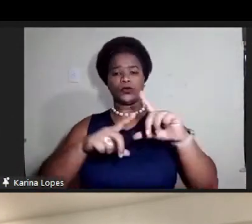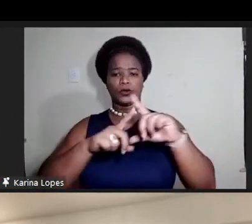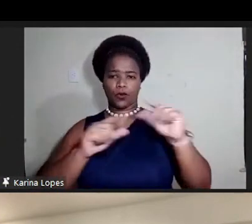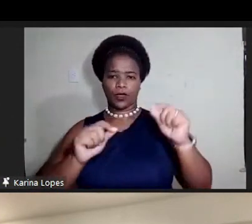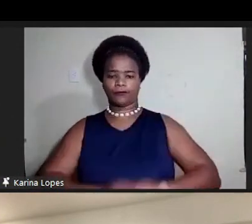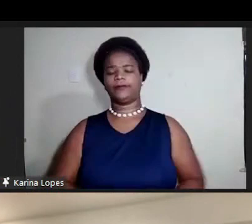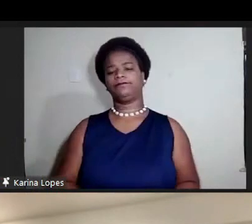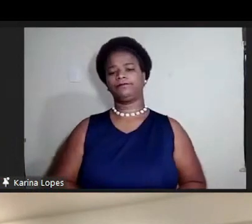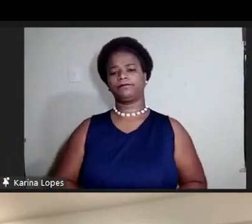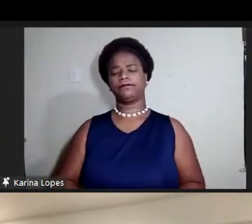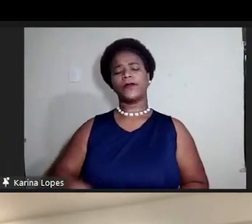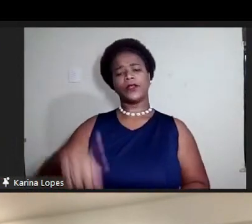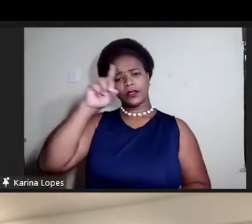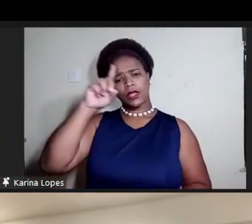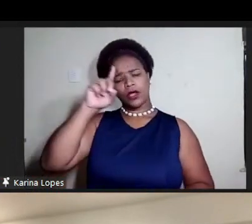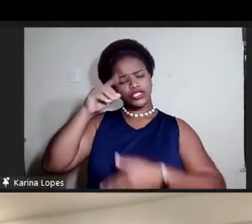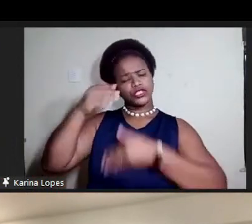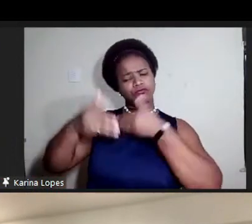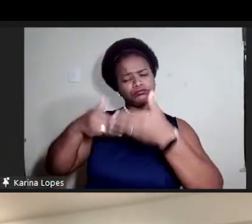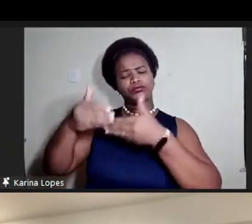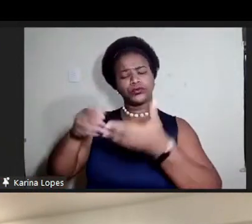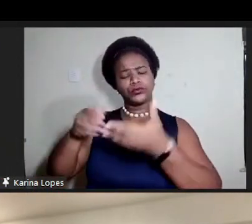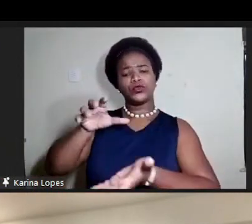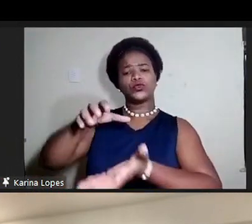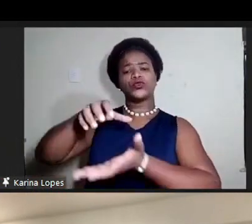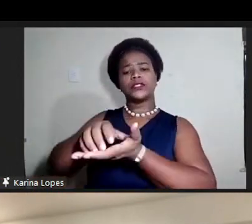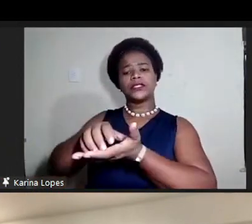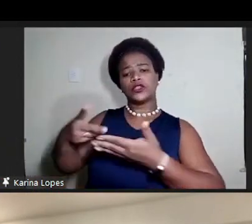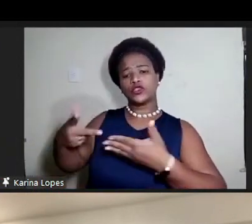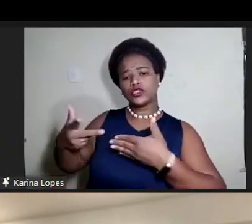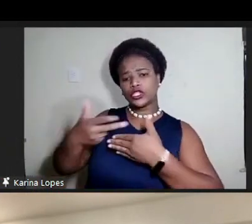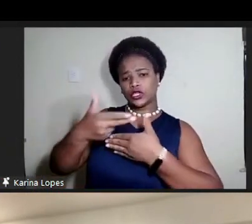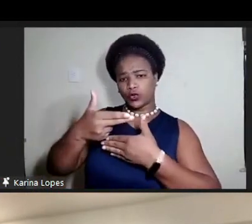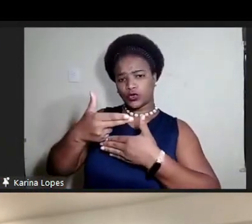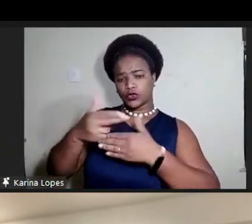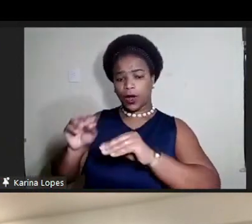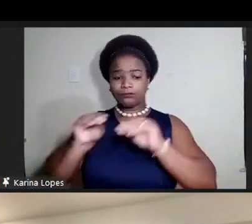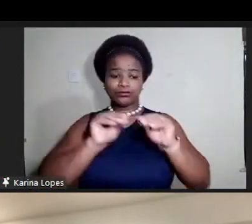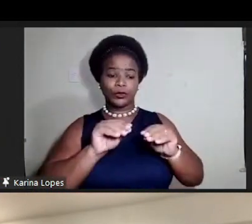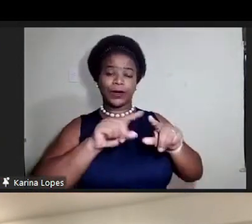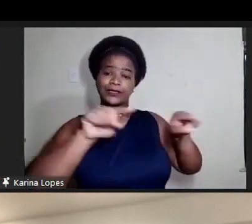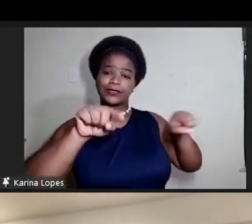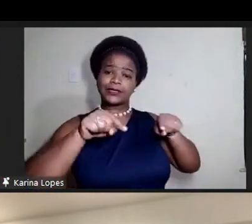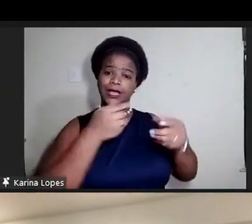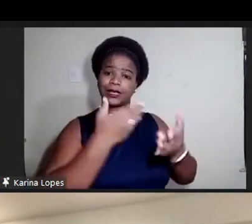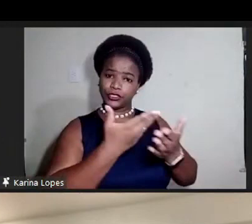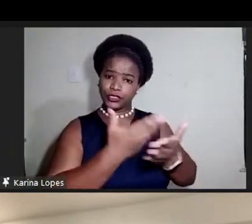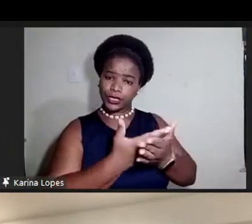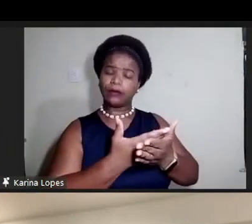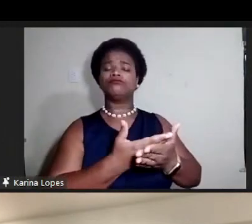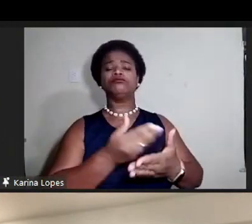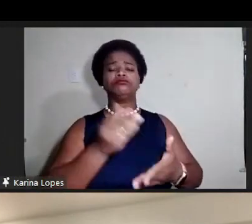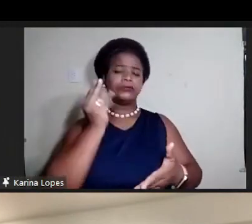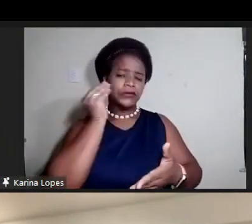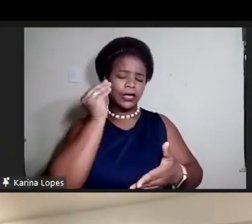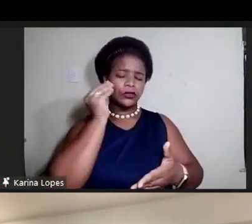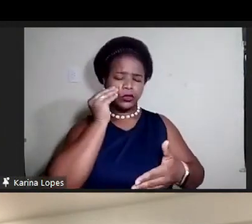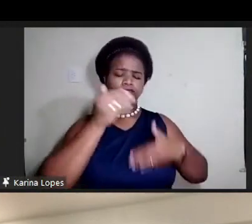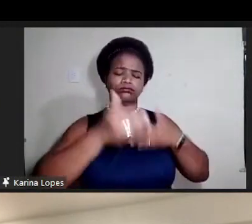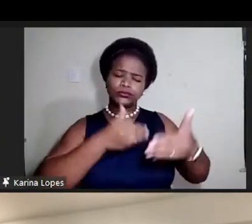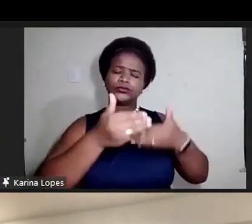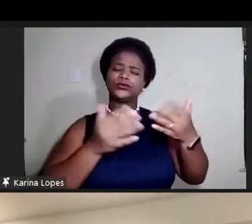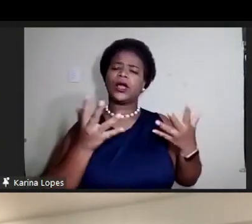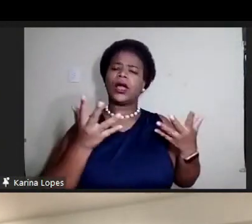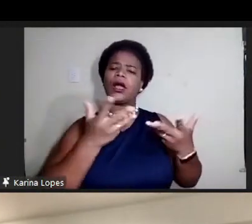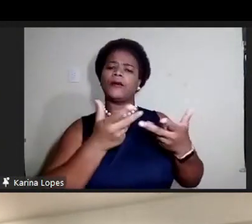centro cirúrgico para as salas de aula, busca permanente de aperfeiçoamento em congressos e produção de